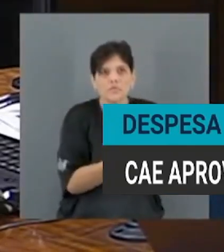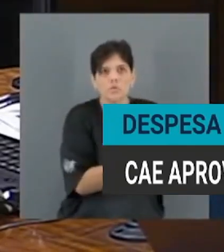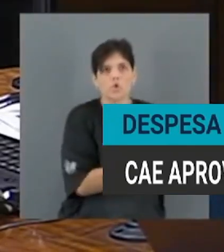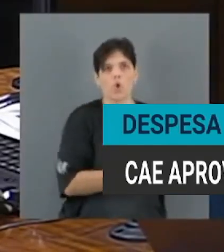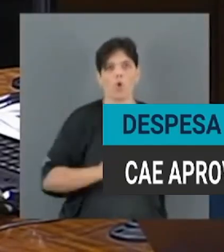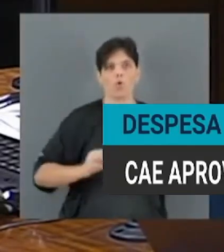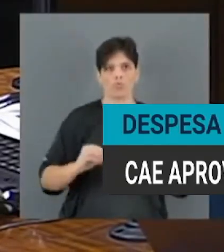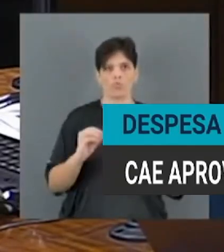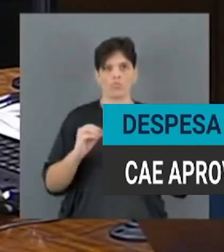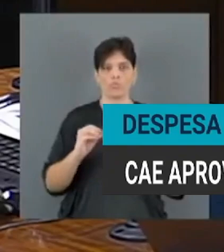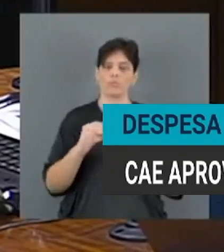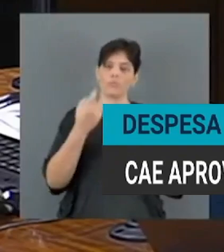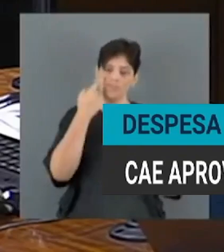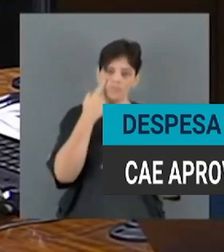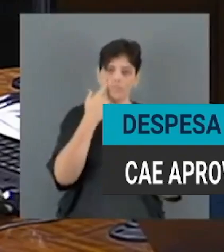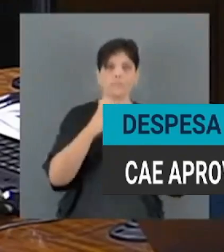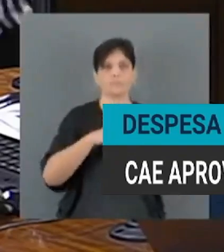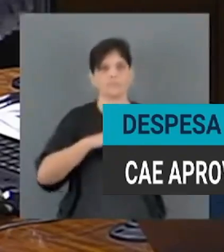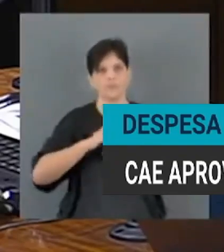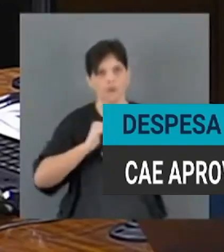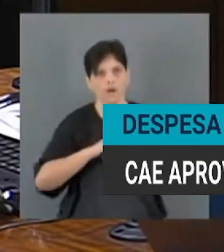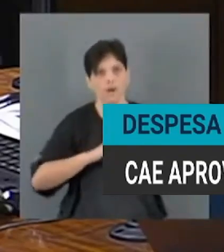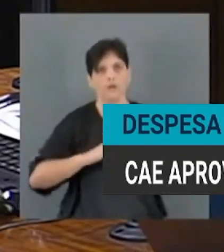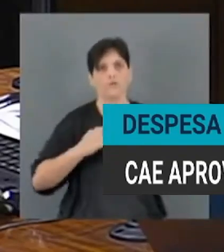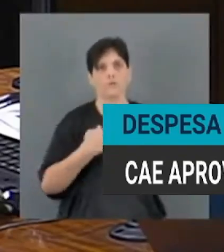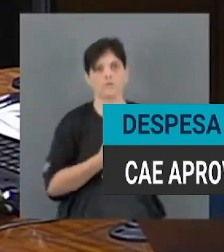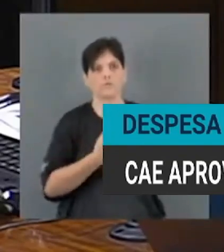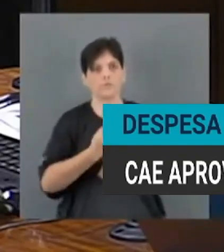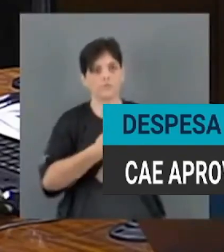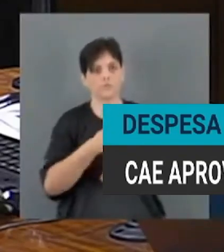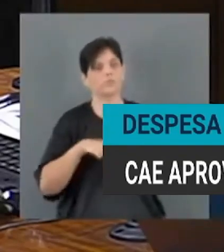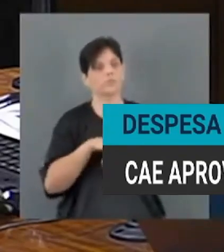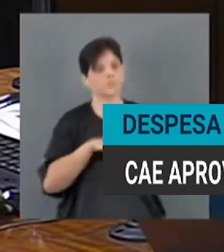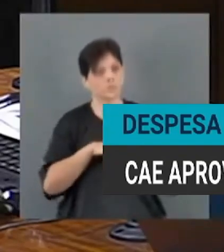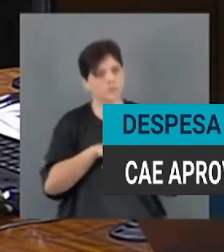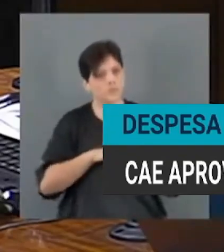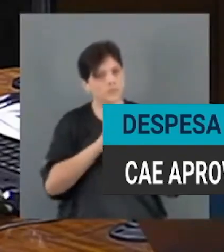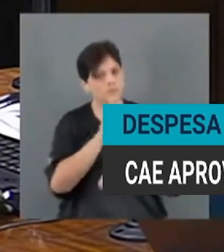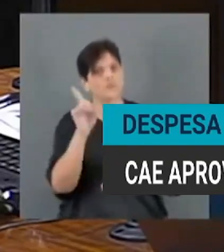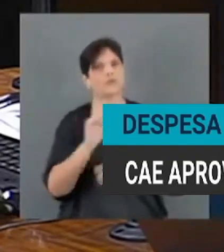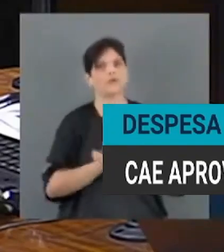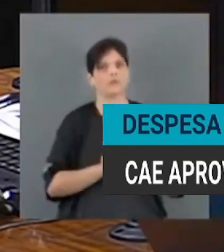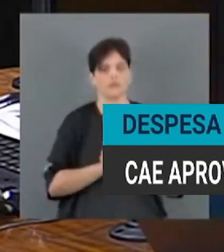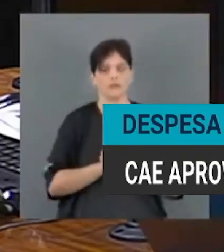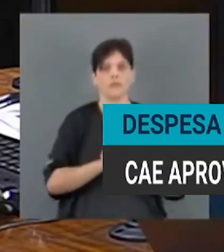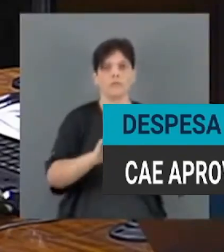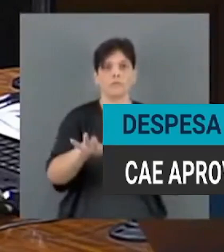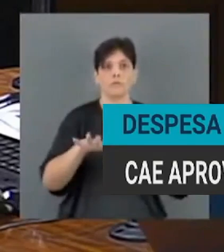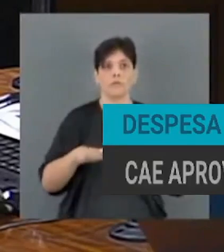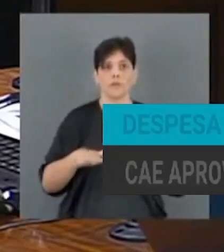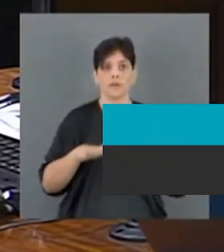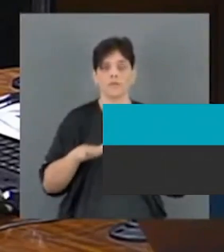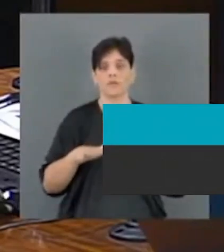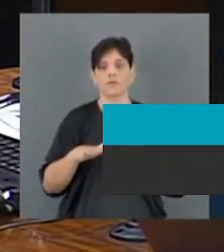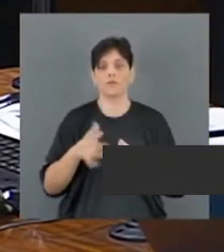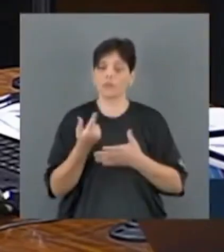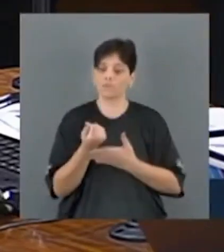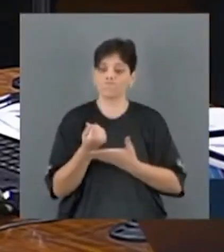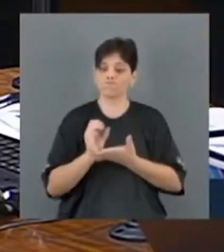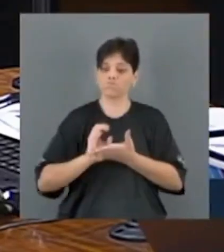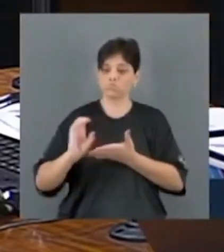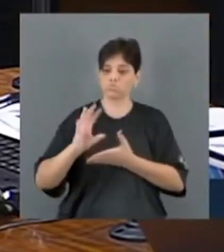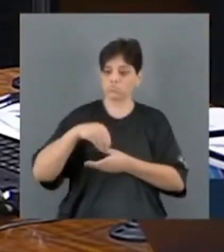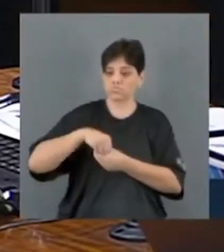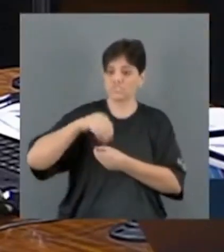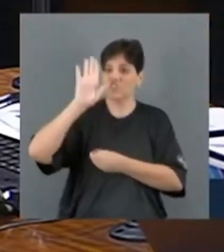gente aprovar no plenário recursos, não continuam, não é novos recursos, são recursos que já estão no